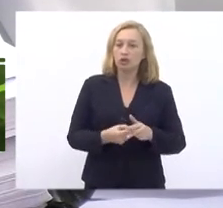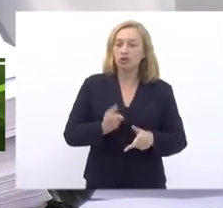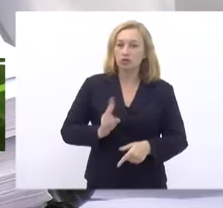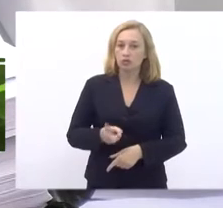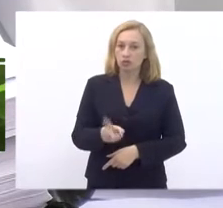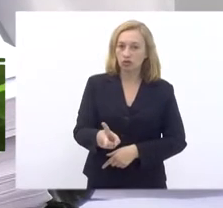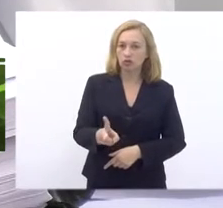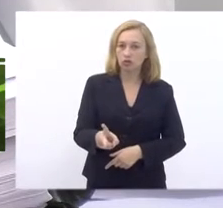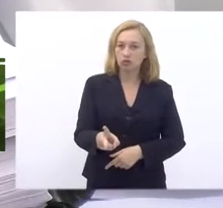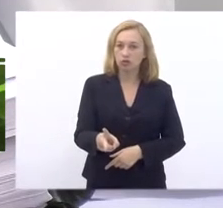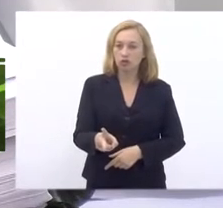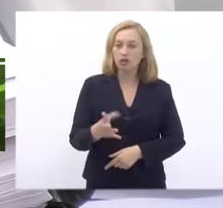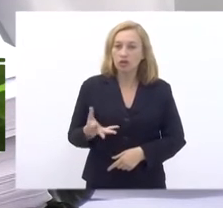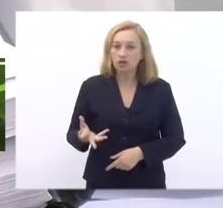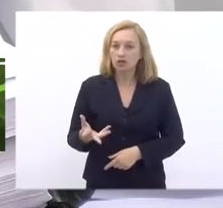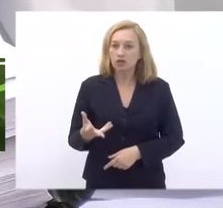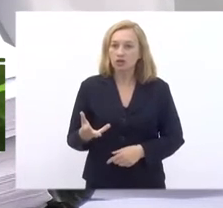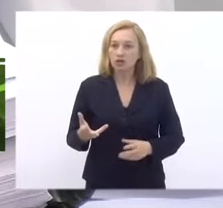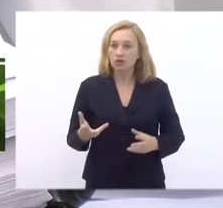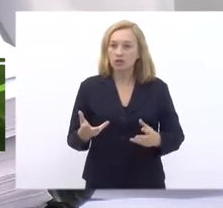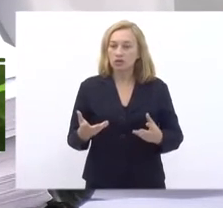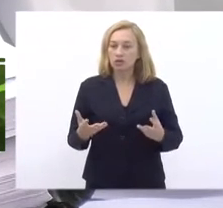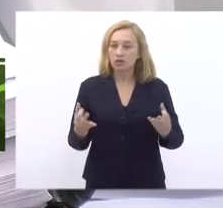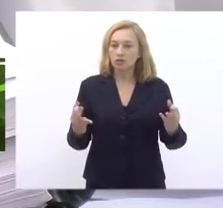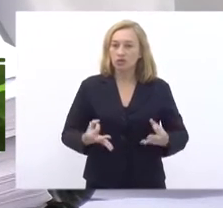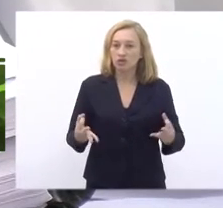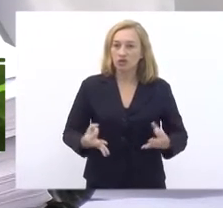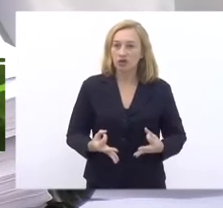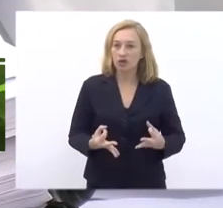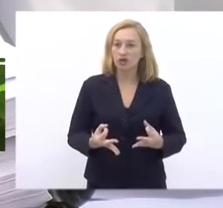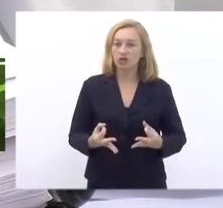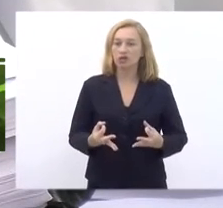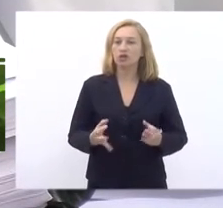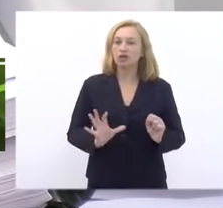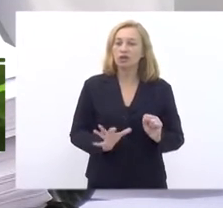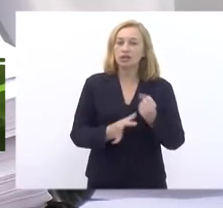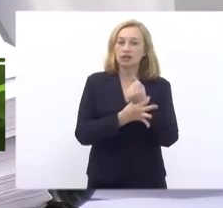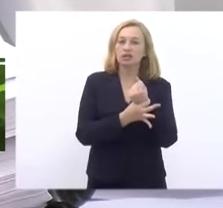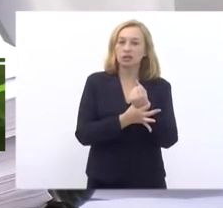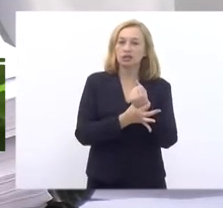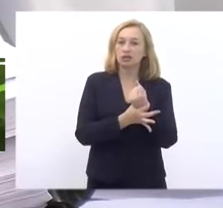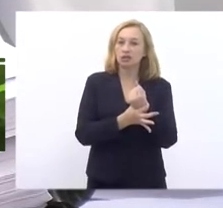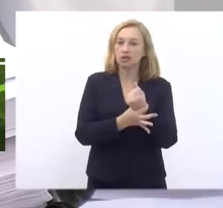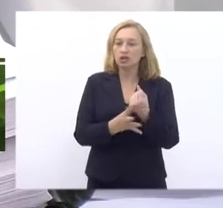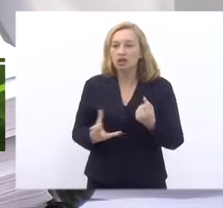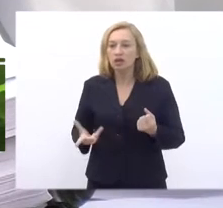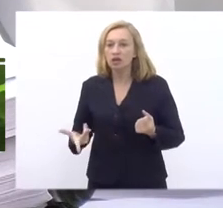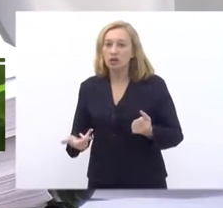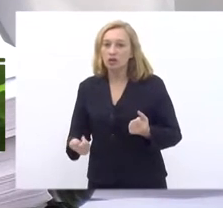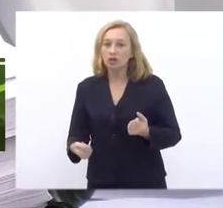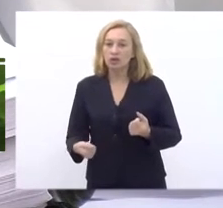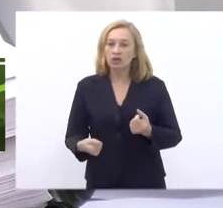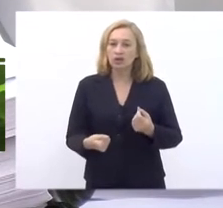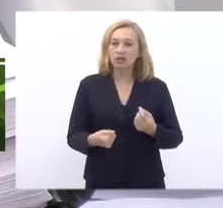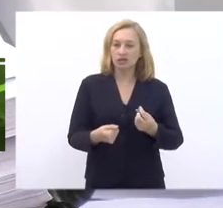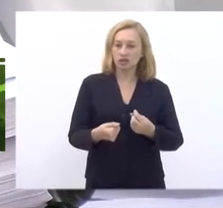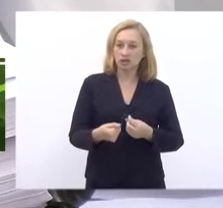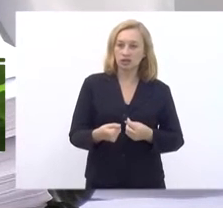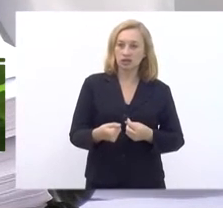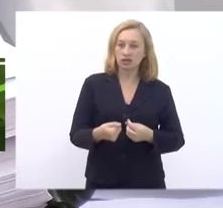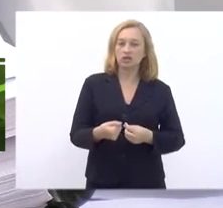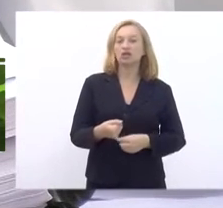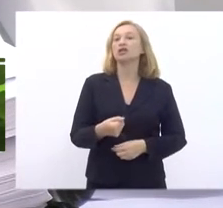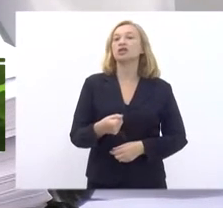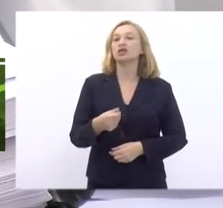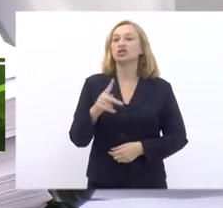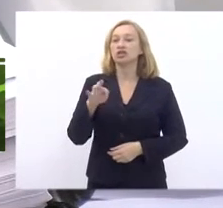continuidade, eficiência, conforto, segurança, atualidade tecnológica,